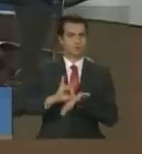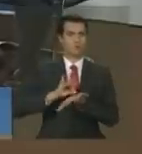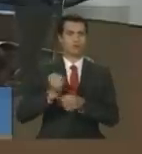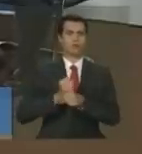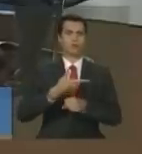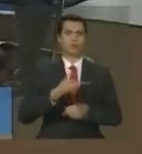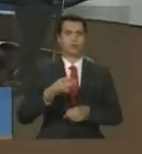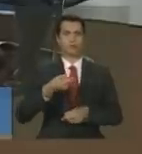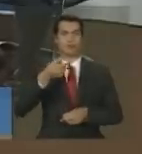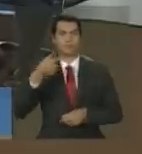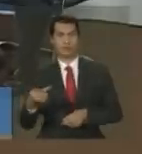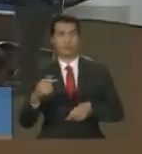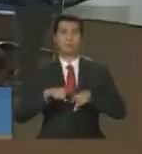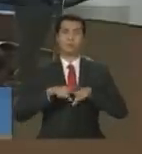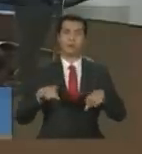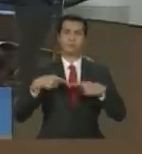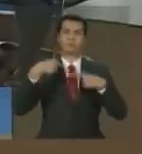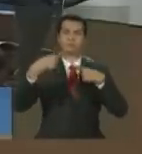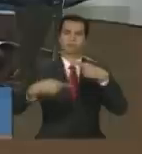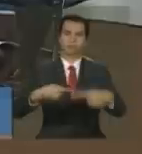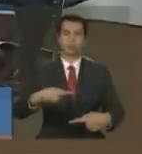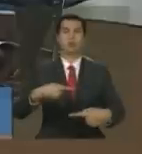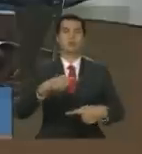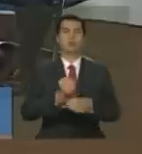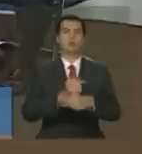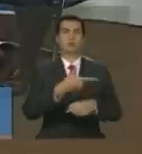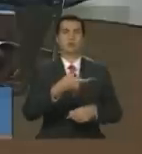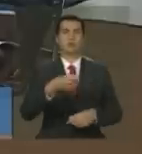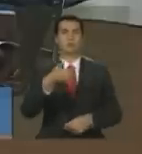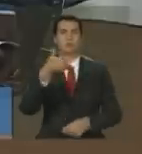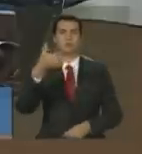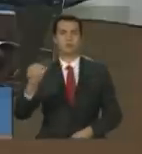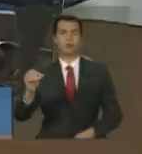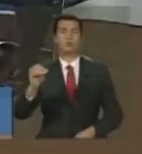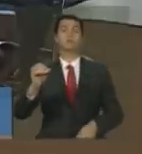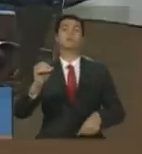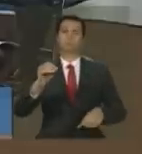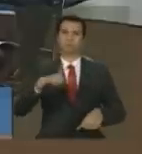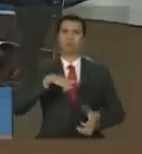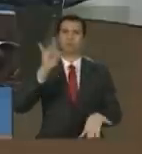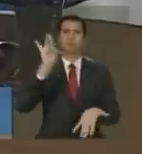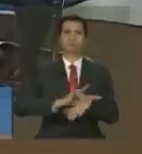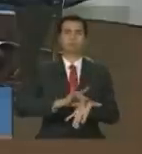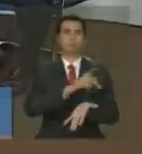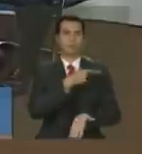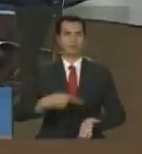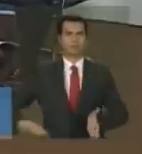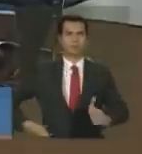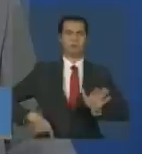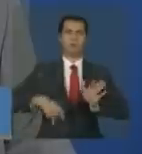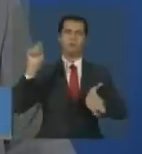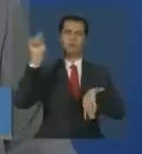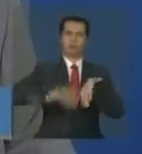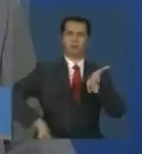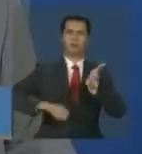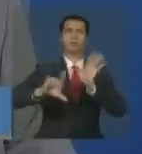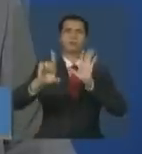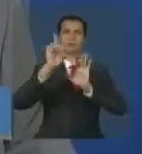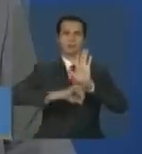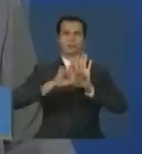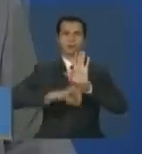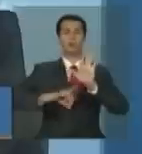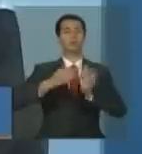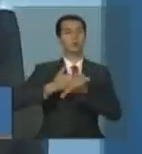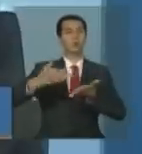a partir do ano de 2010, com a edição do decreto presidencial, ele também passa a ser obrigatório.